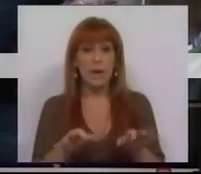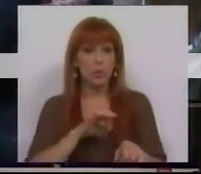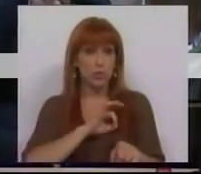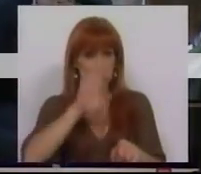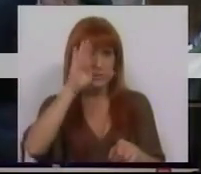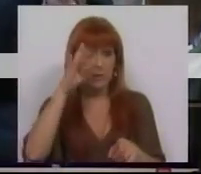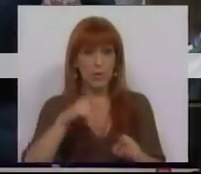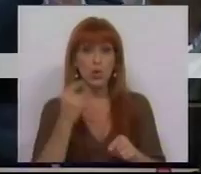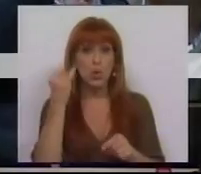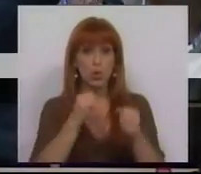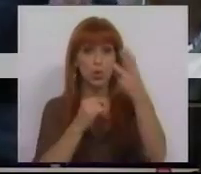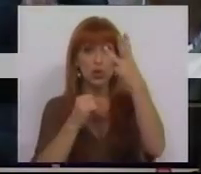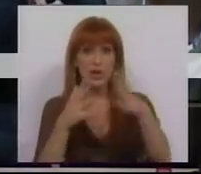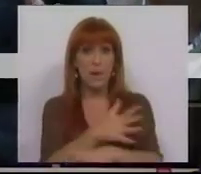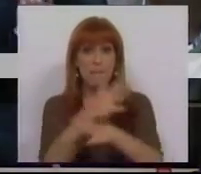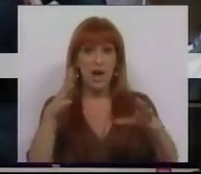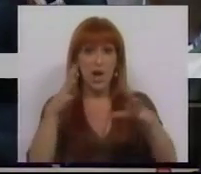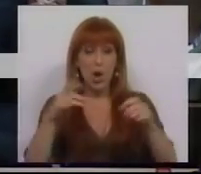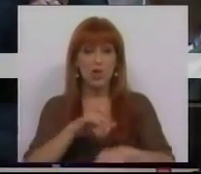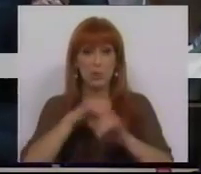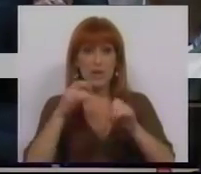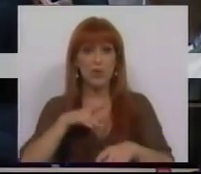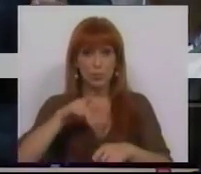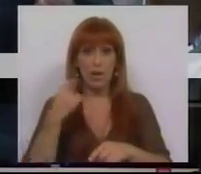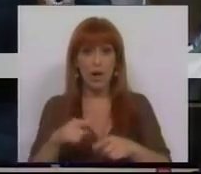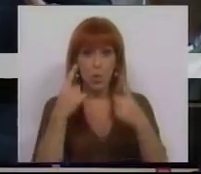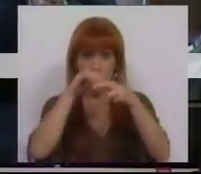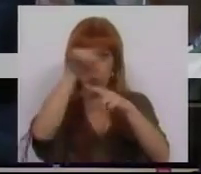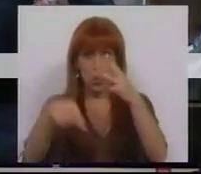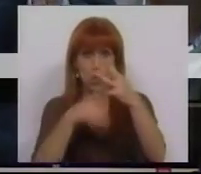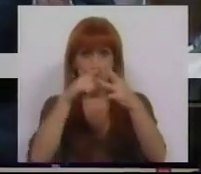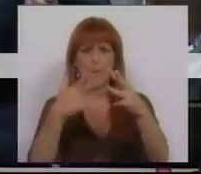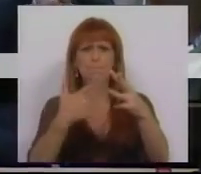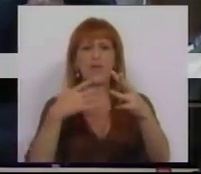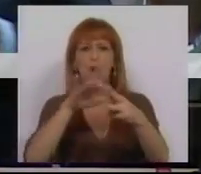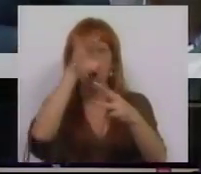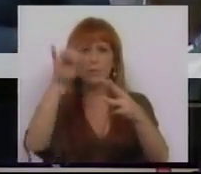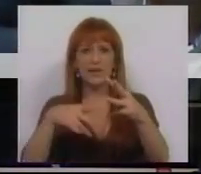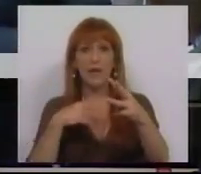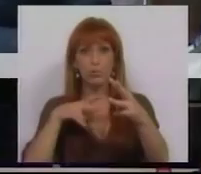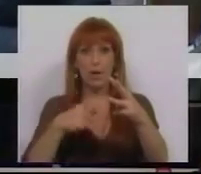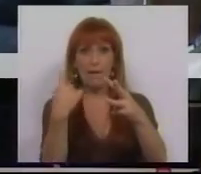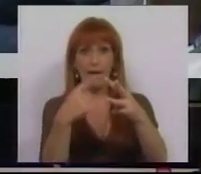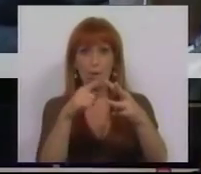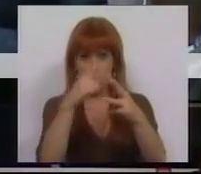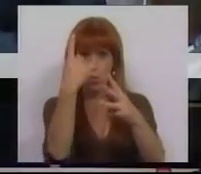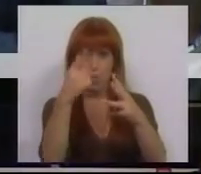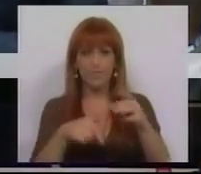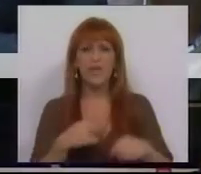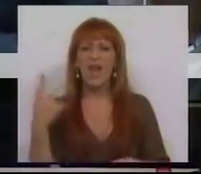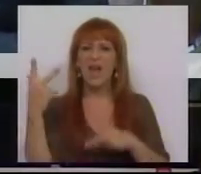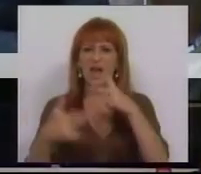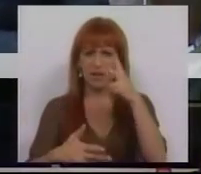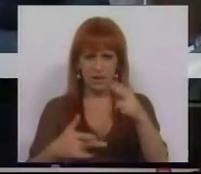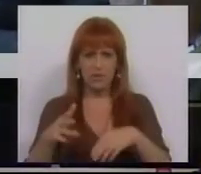senhor sabe, um dos três maiores hospitais do país, um dos três mega hospitais do país. A